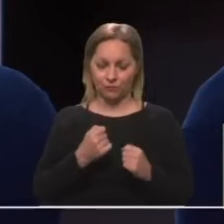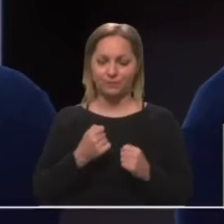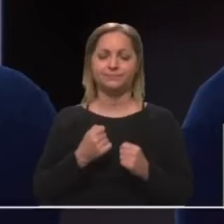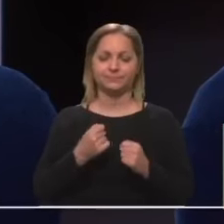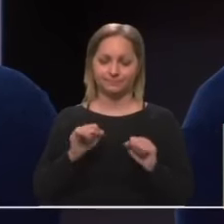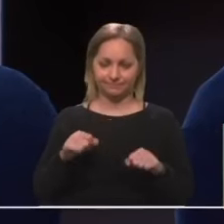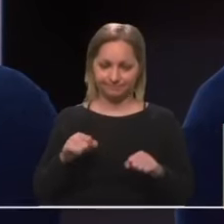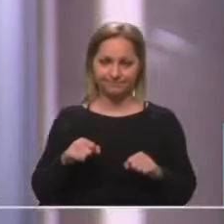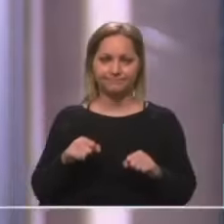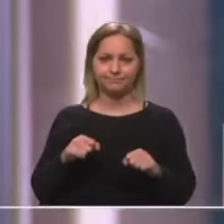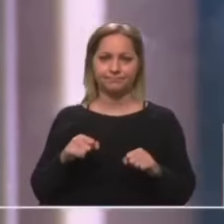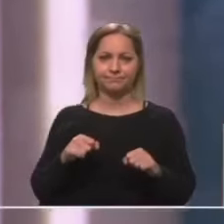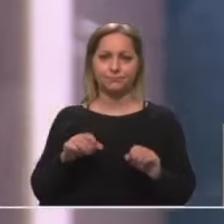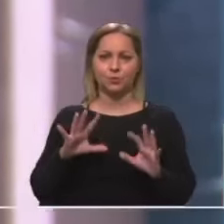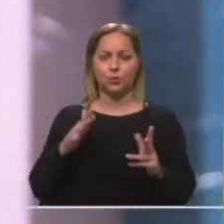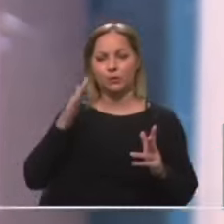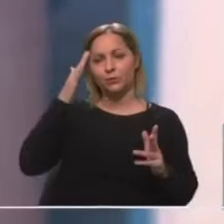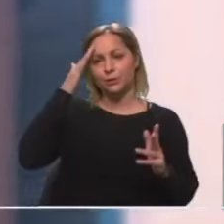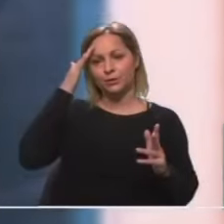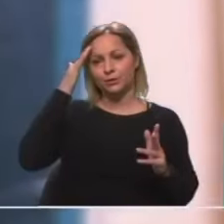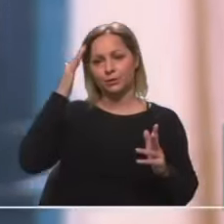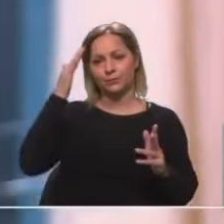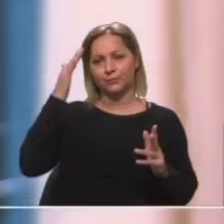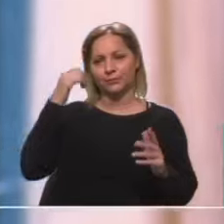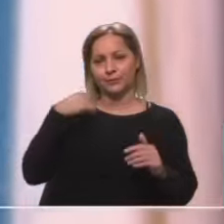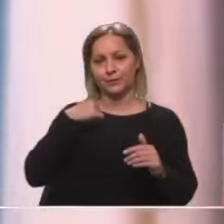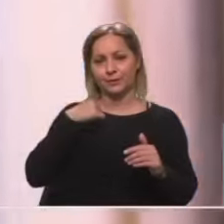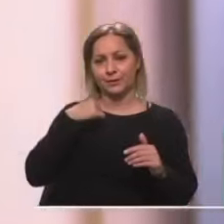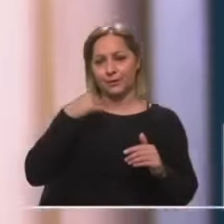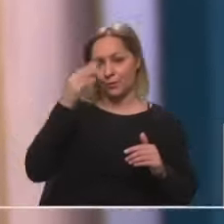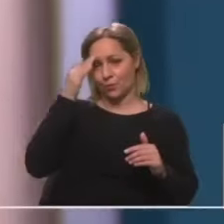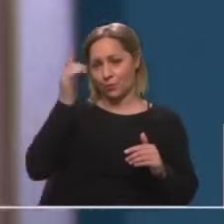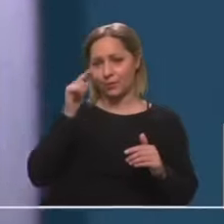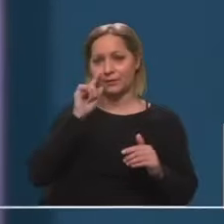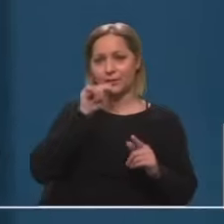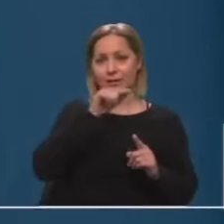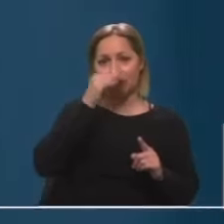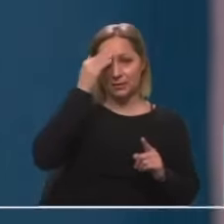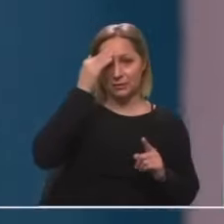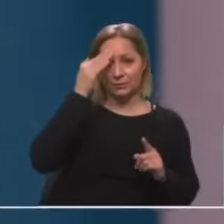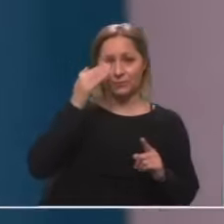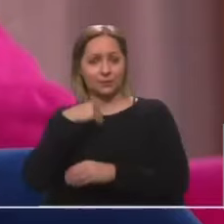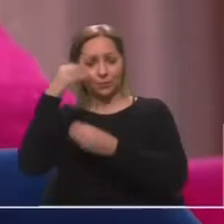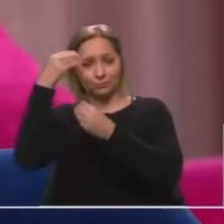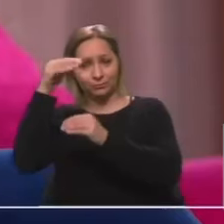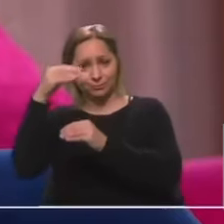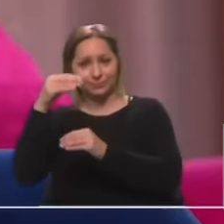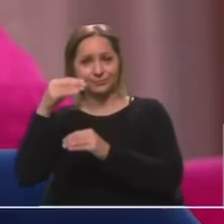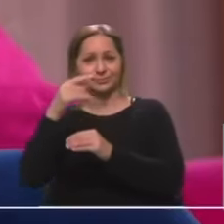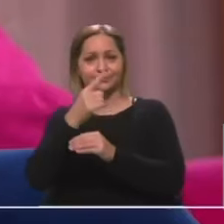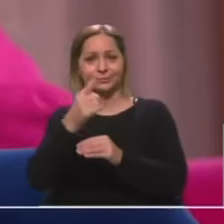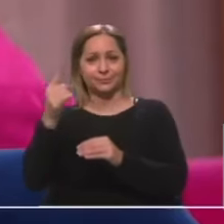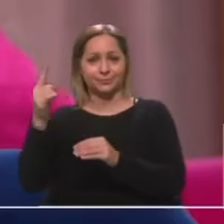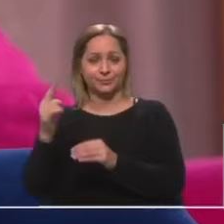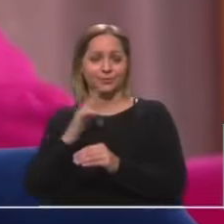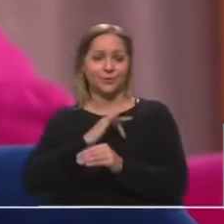Foi. Quando achou que se calhar já não era. Eu não achava, ele é que achou. Eu é que fui achando depois. O amor aconteceu.